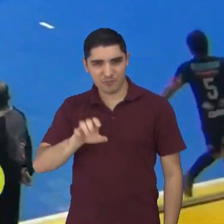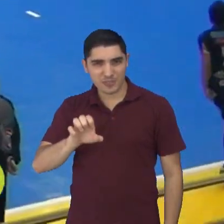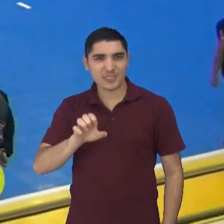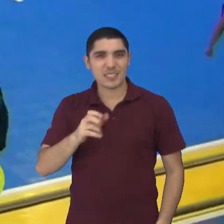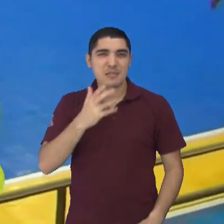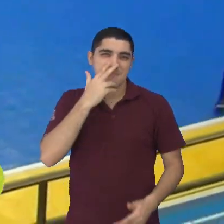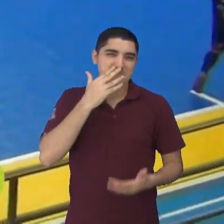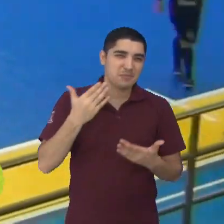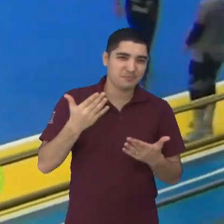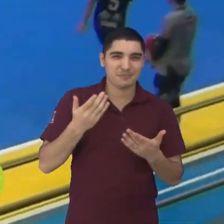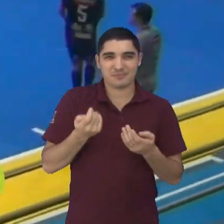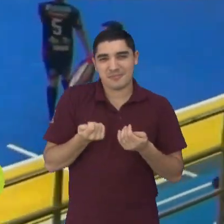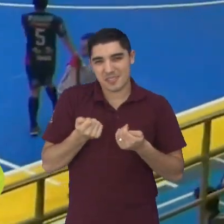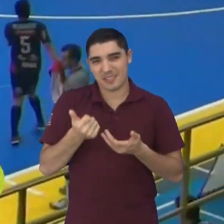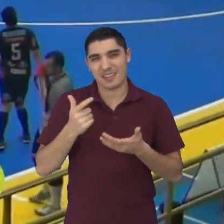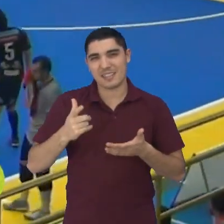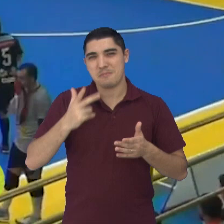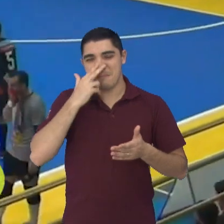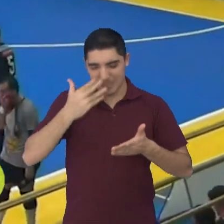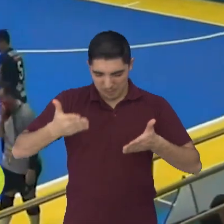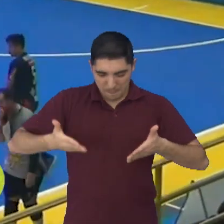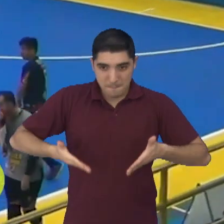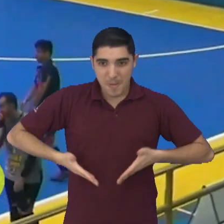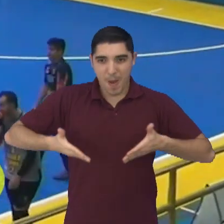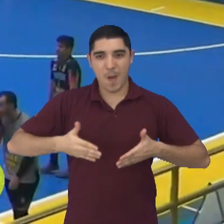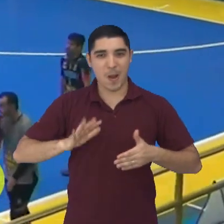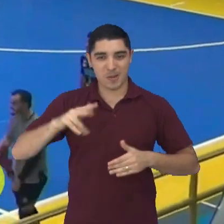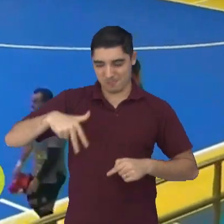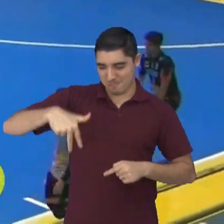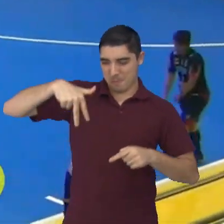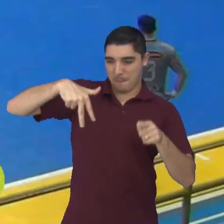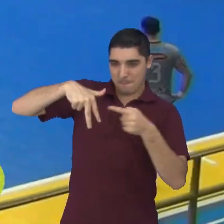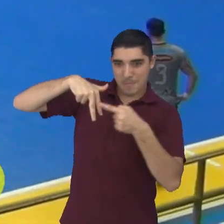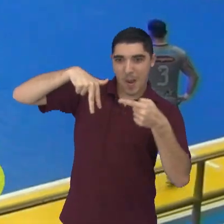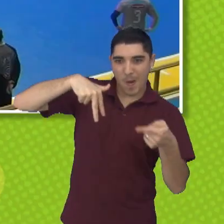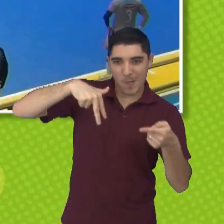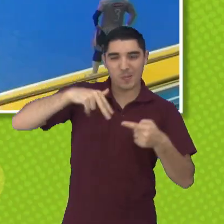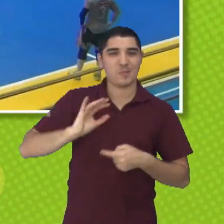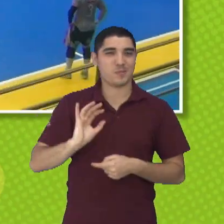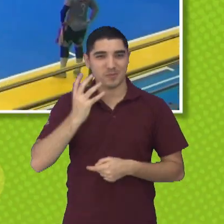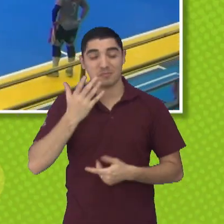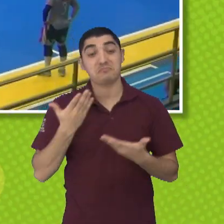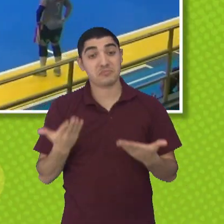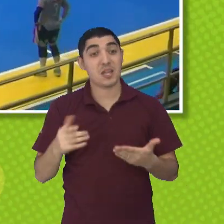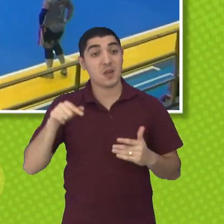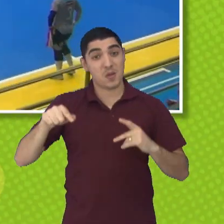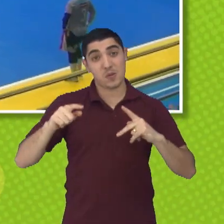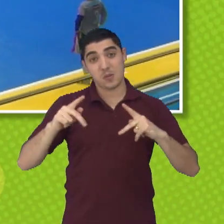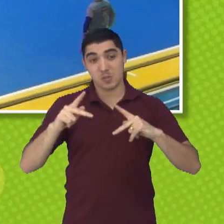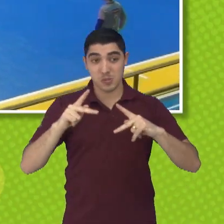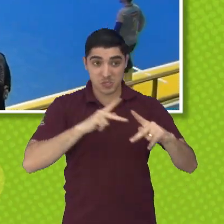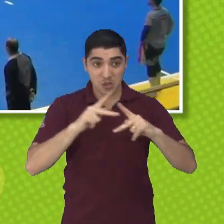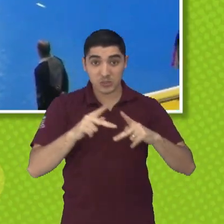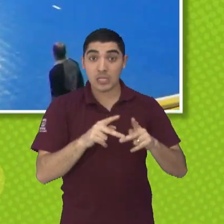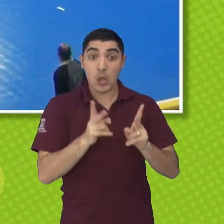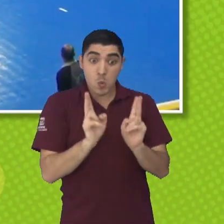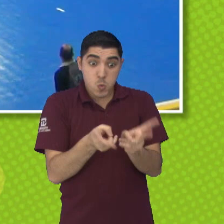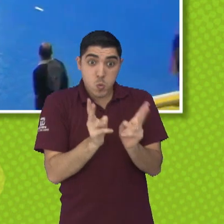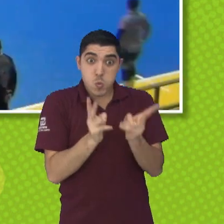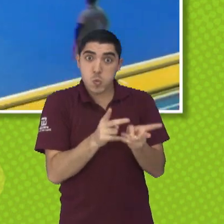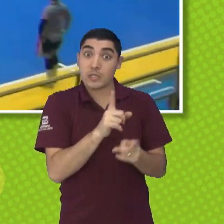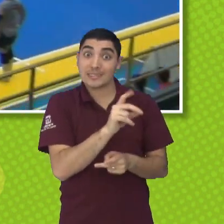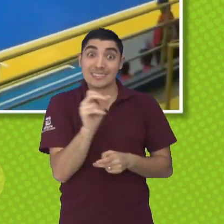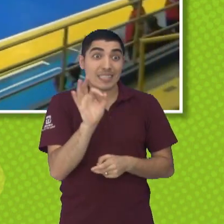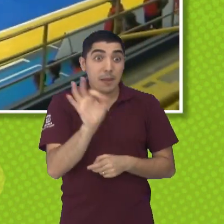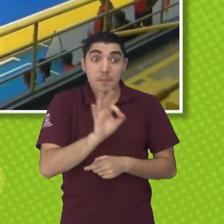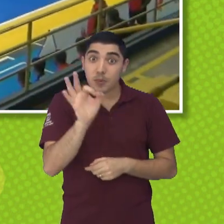pubis, a sarrada, exatamente. É, importante vitória do São José, né, que continua 100% na competição, na Liga Paulista. O São José